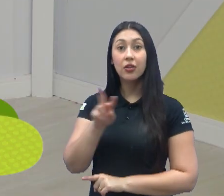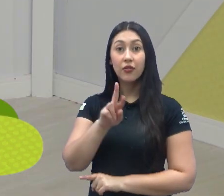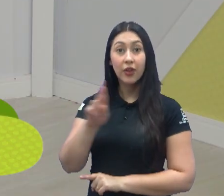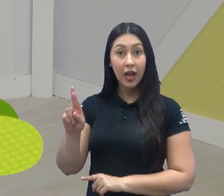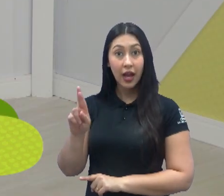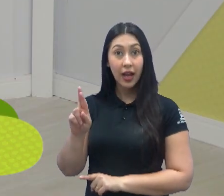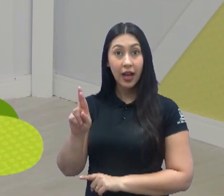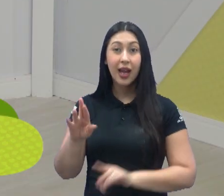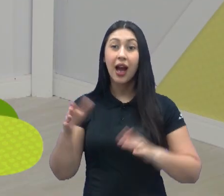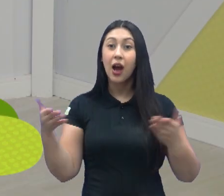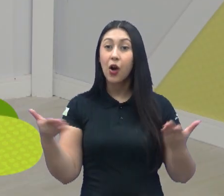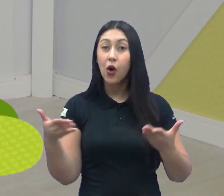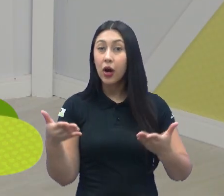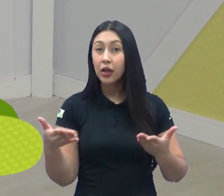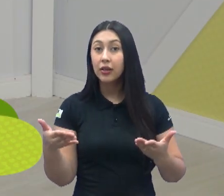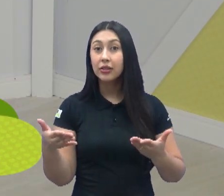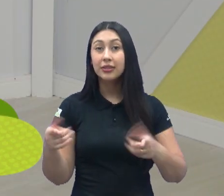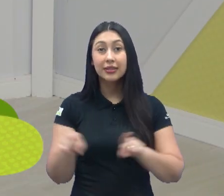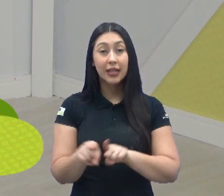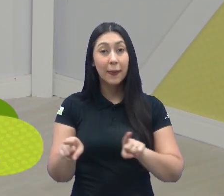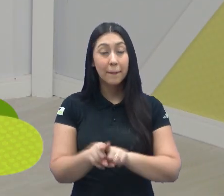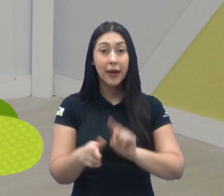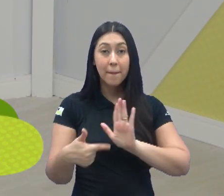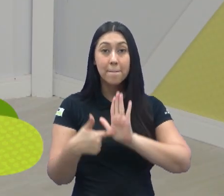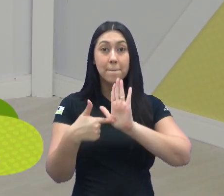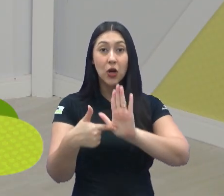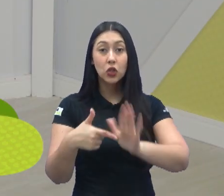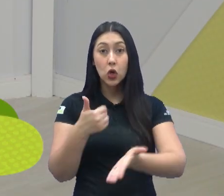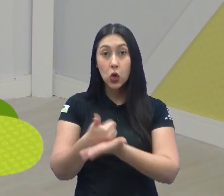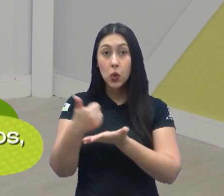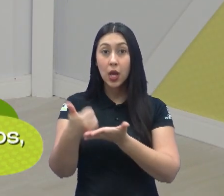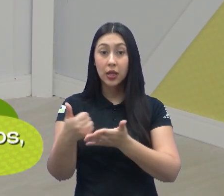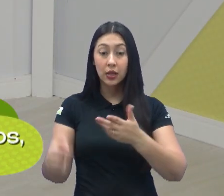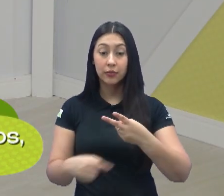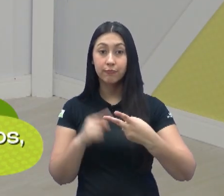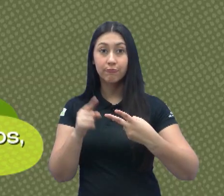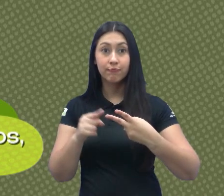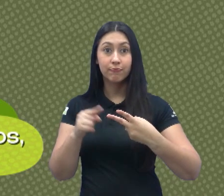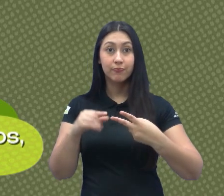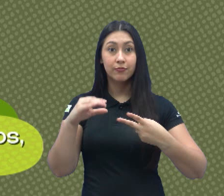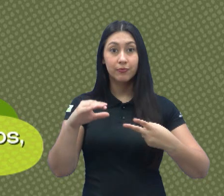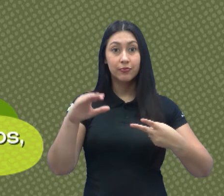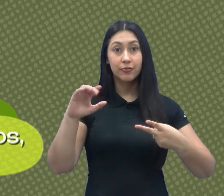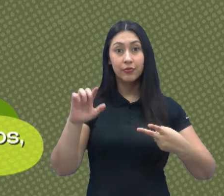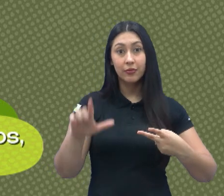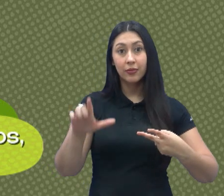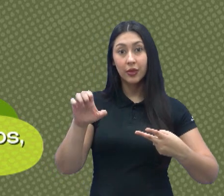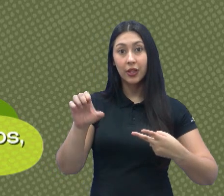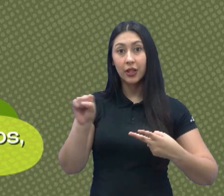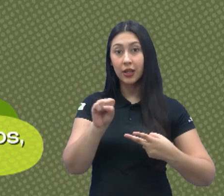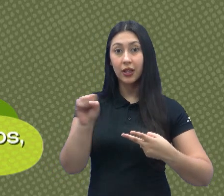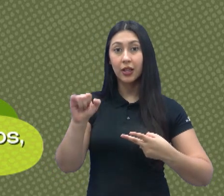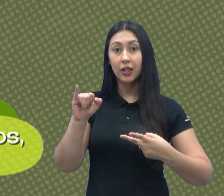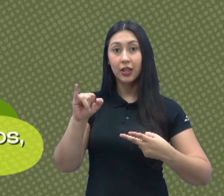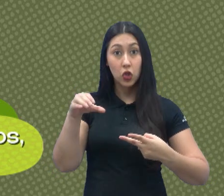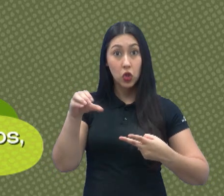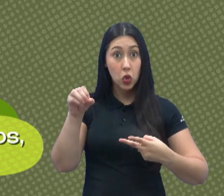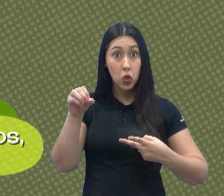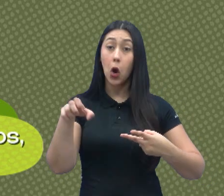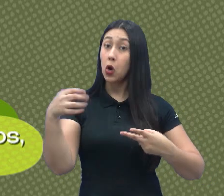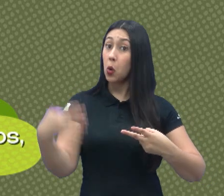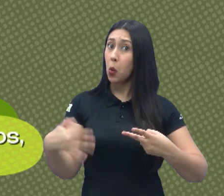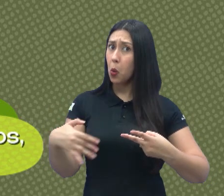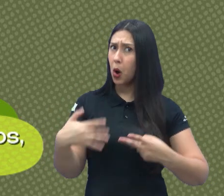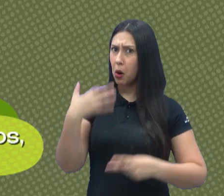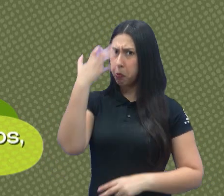pouquinho antes da gente entrar no ar, o São José confirmou a contratação do atacante Clecione. Tá aí, ó, Clecione vem aí e o bicho vai pegar. Cara de mal